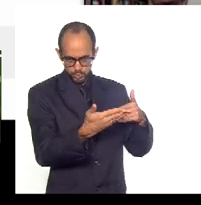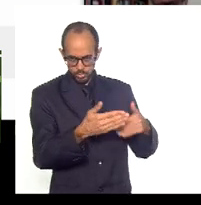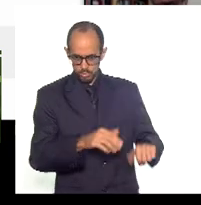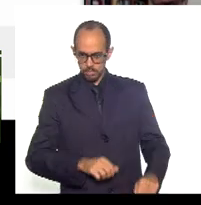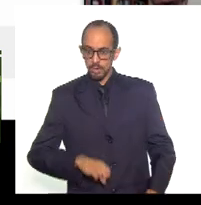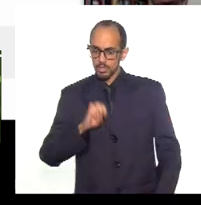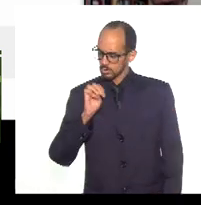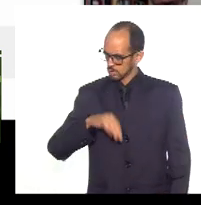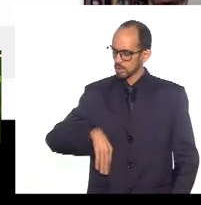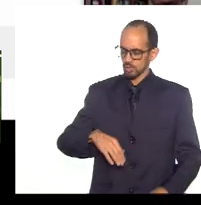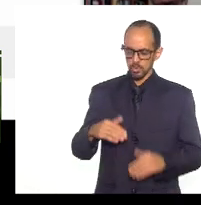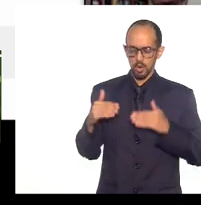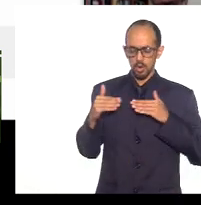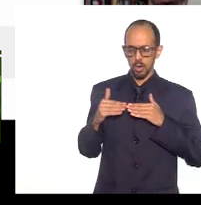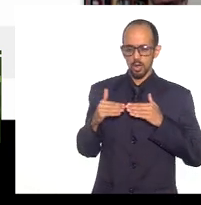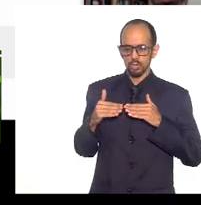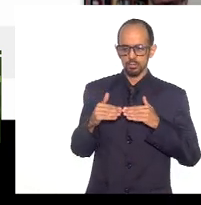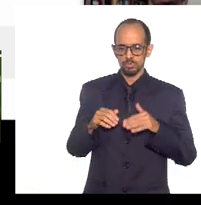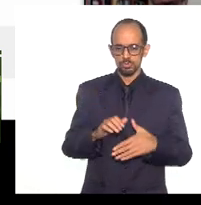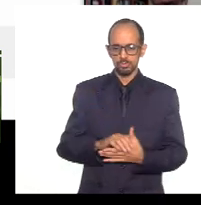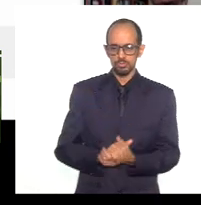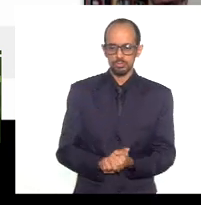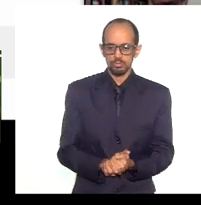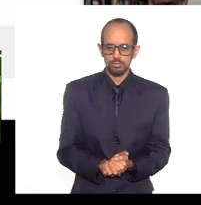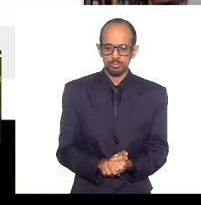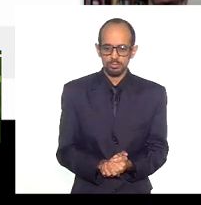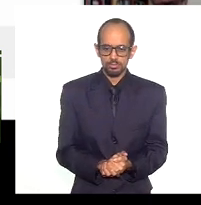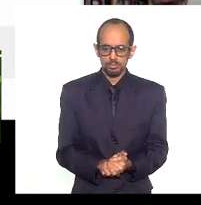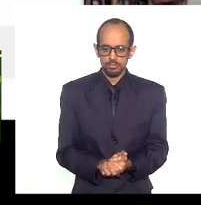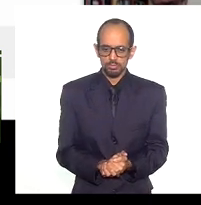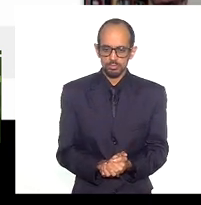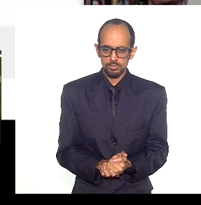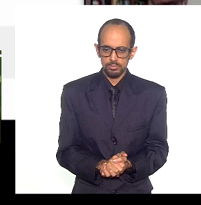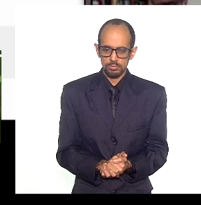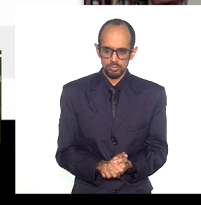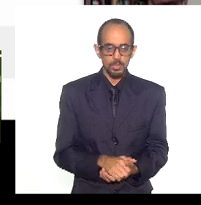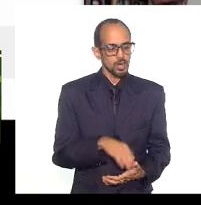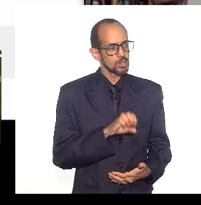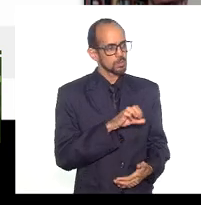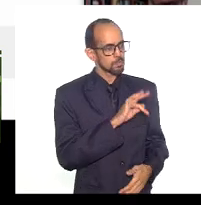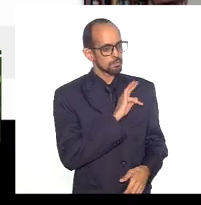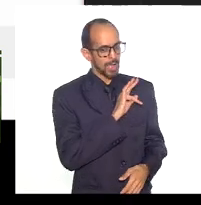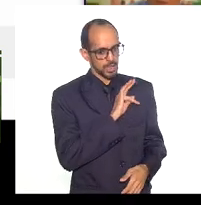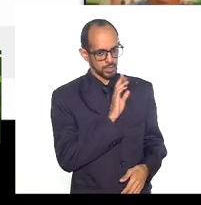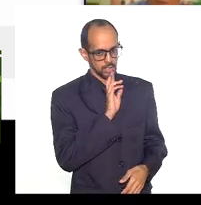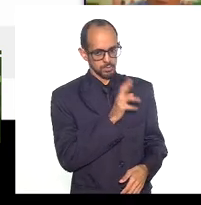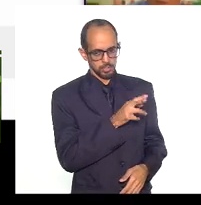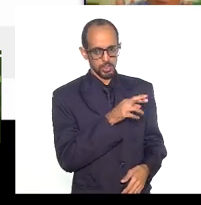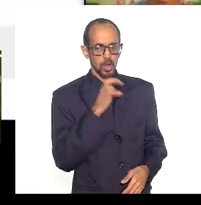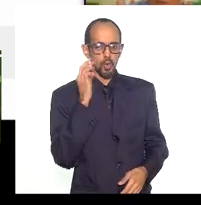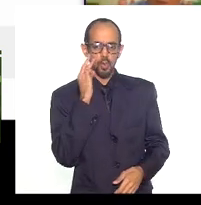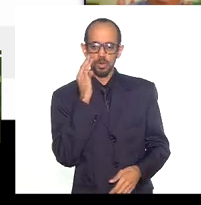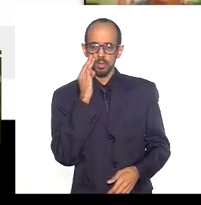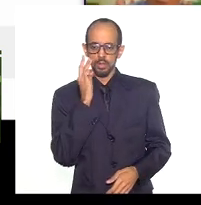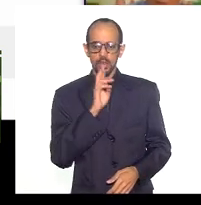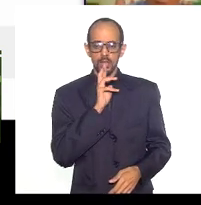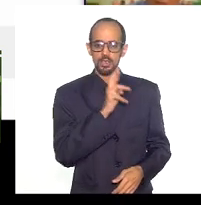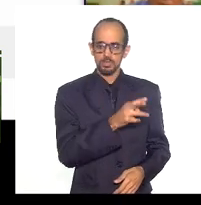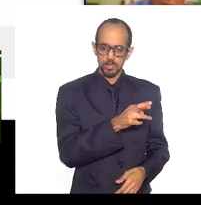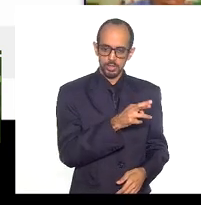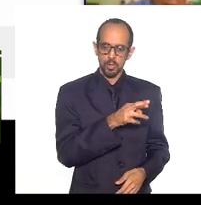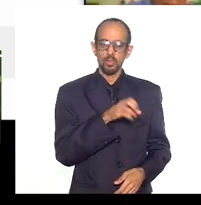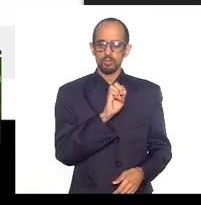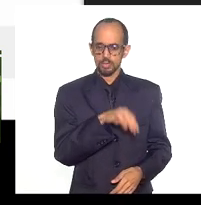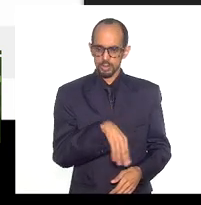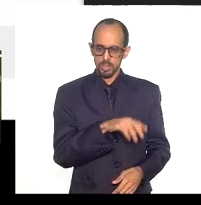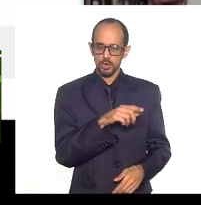Concordo, deputado. Sim. Então, por favor, doutor Daniel. Presidente. Concordo. Ok,